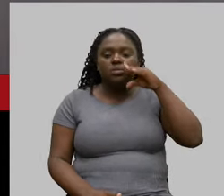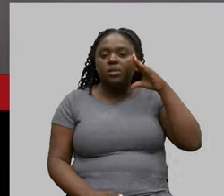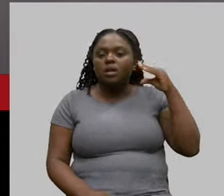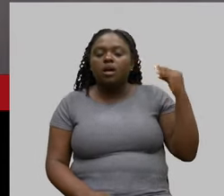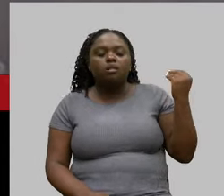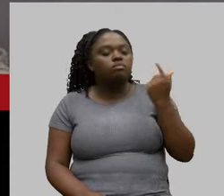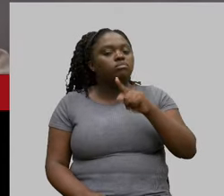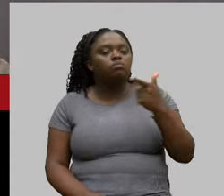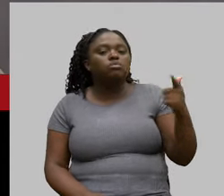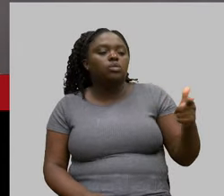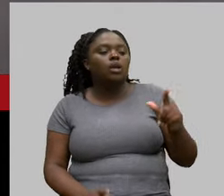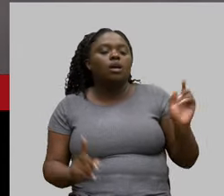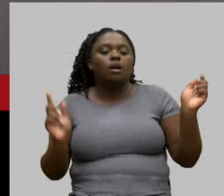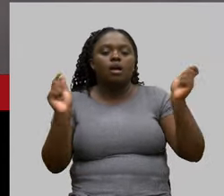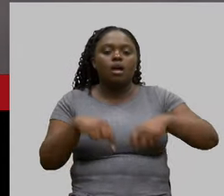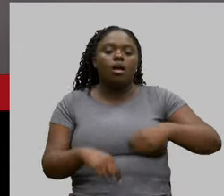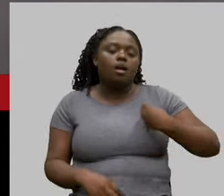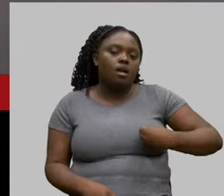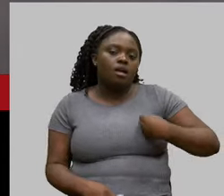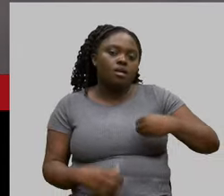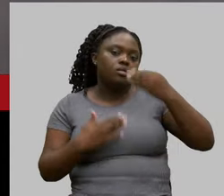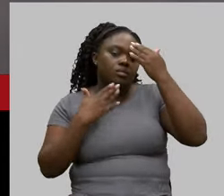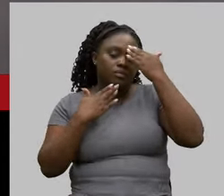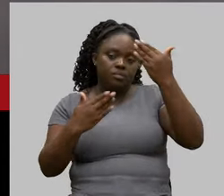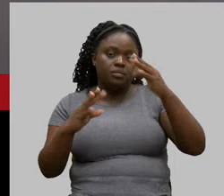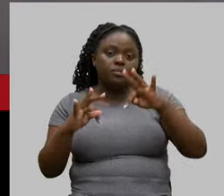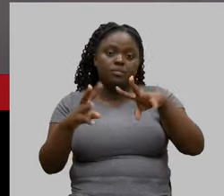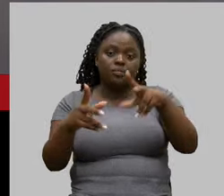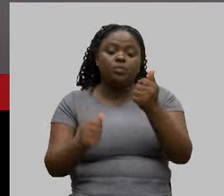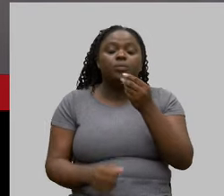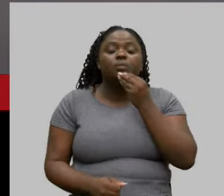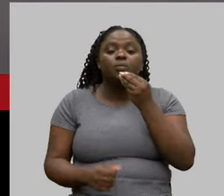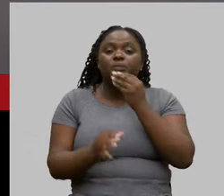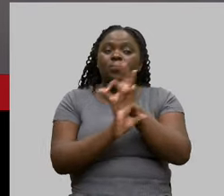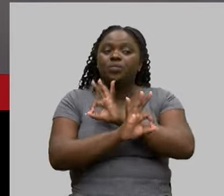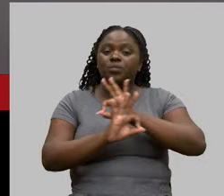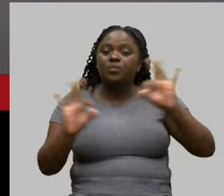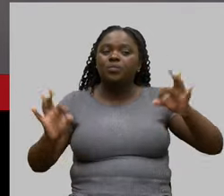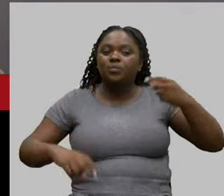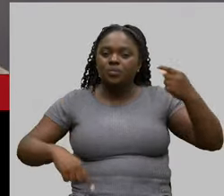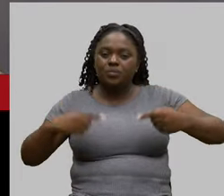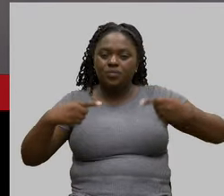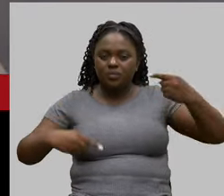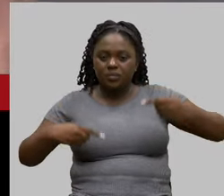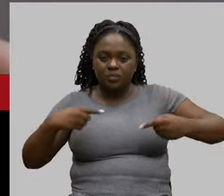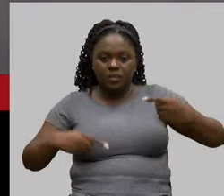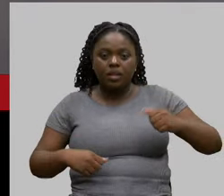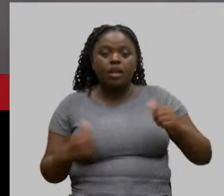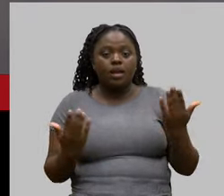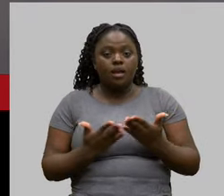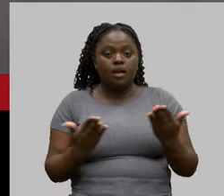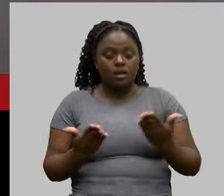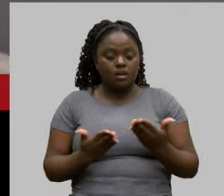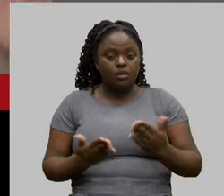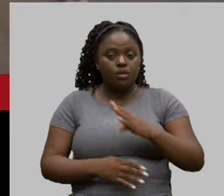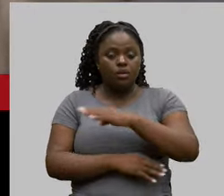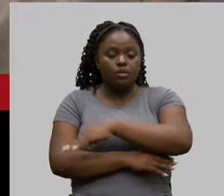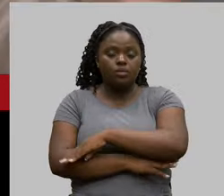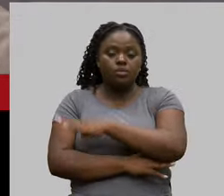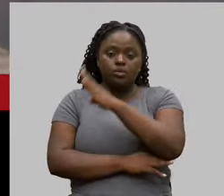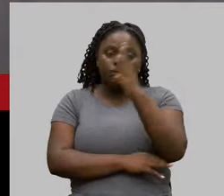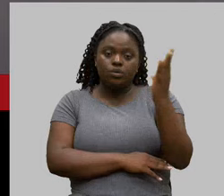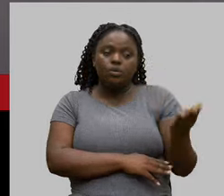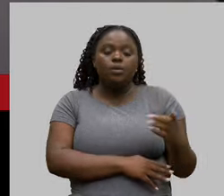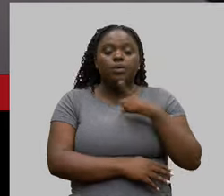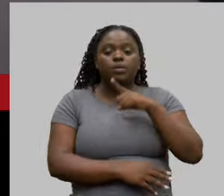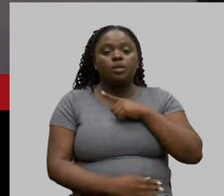condições de sobrevivência Muito obrigado a todos desejo um excelente debate público passar aqui durante o dia temos outra